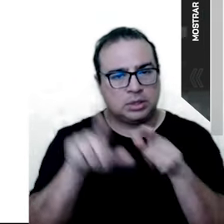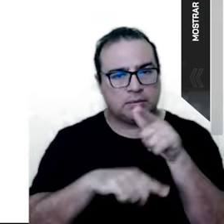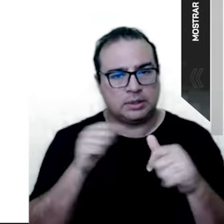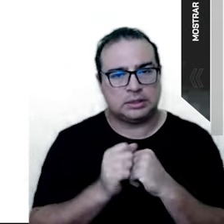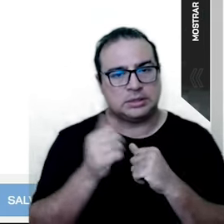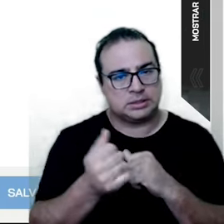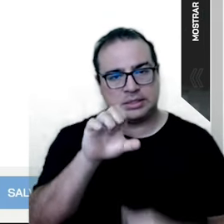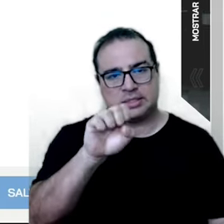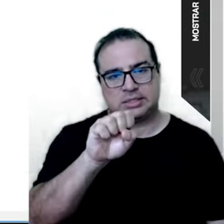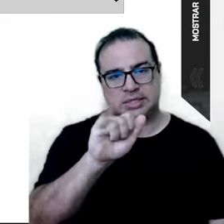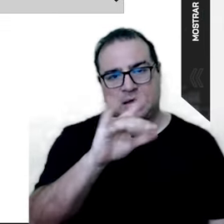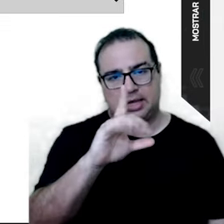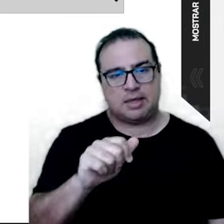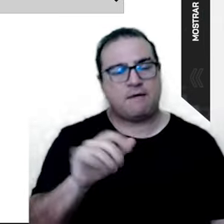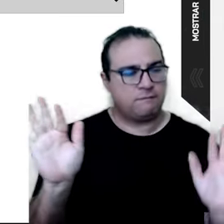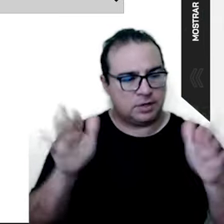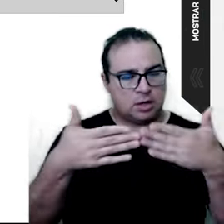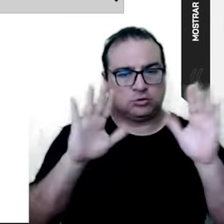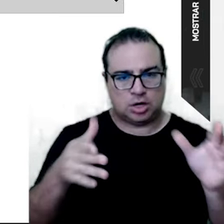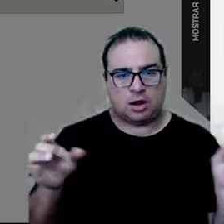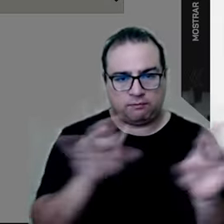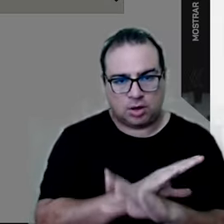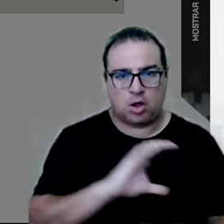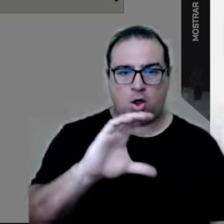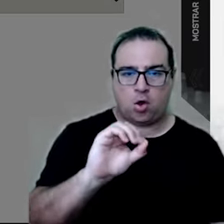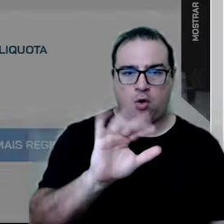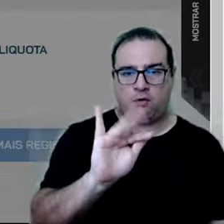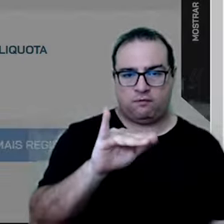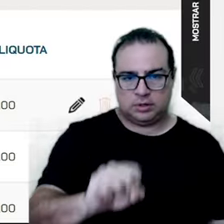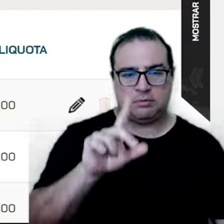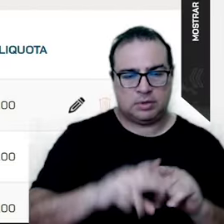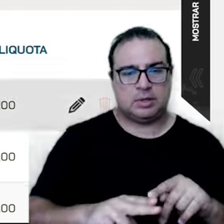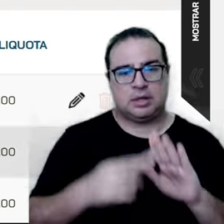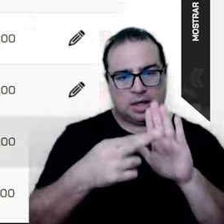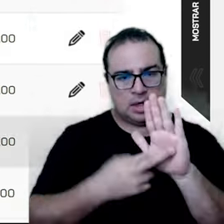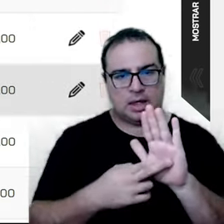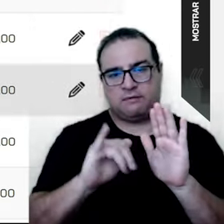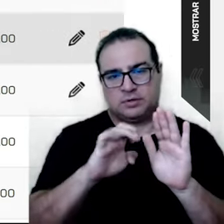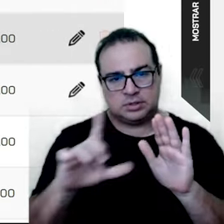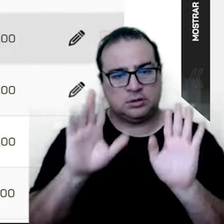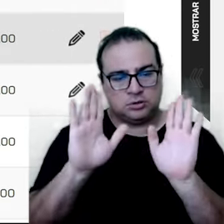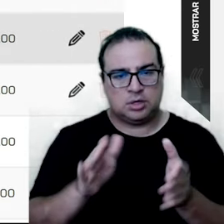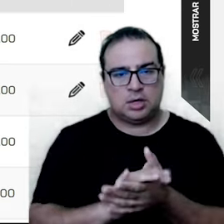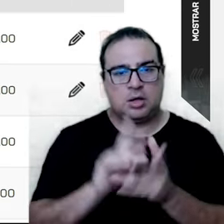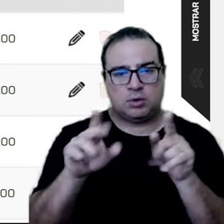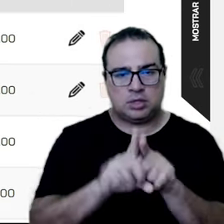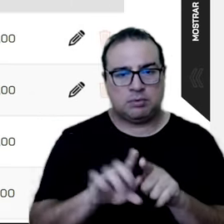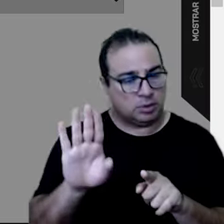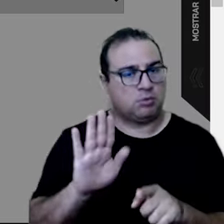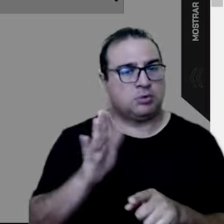operações de saída fechou cofins fiscal cins a